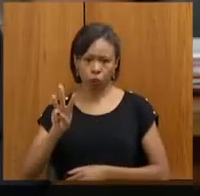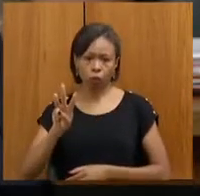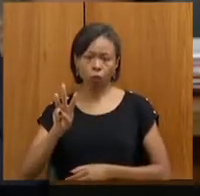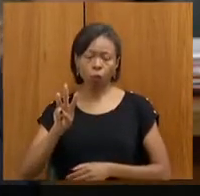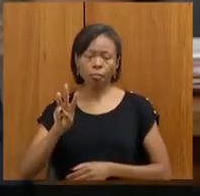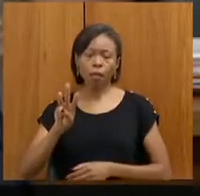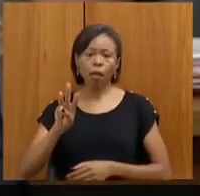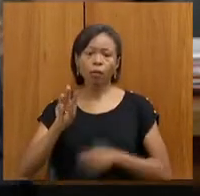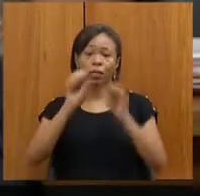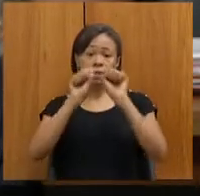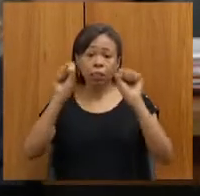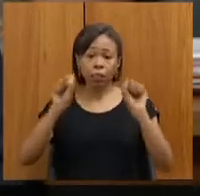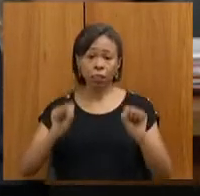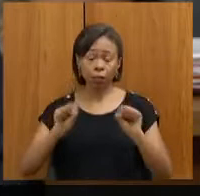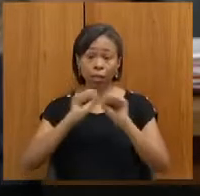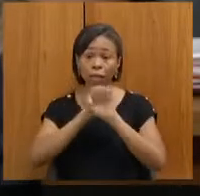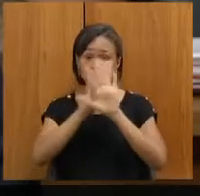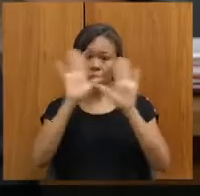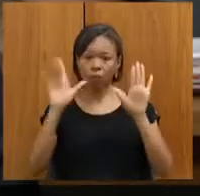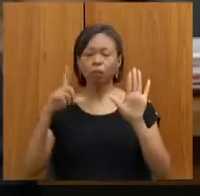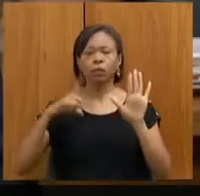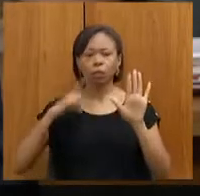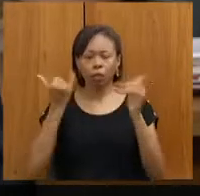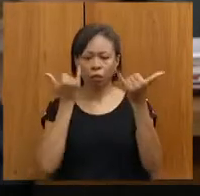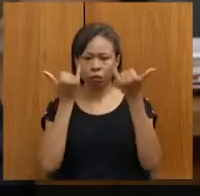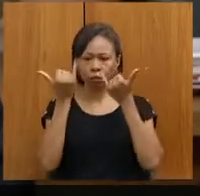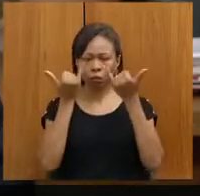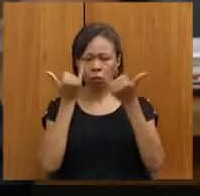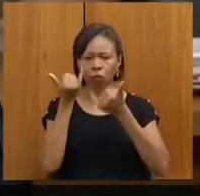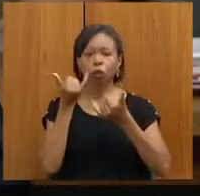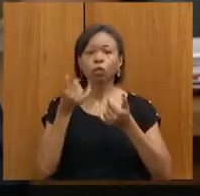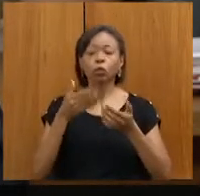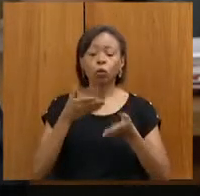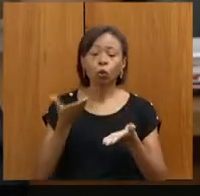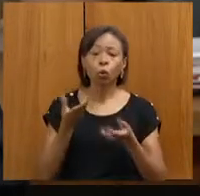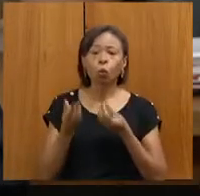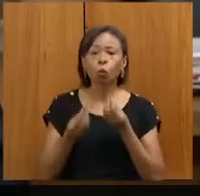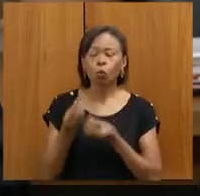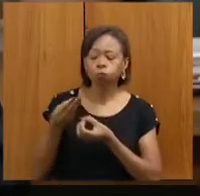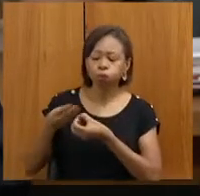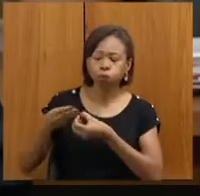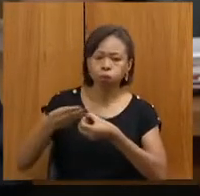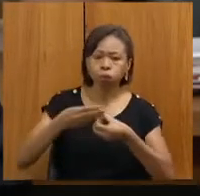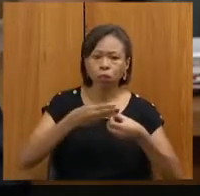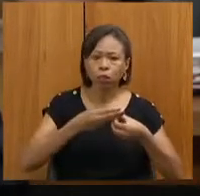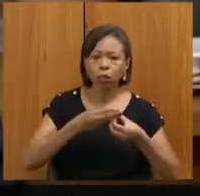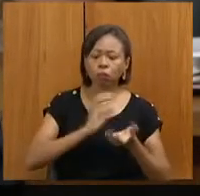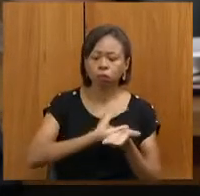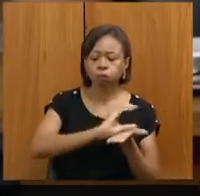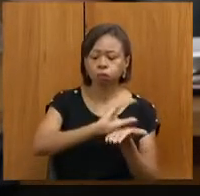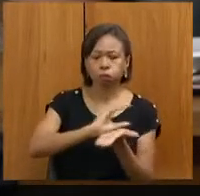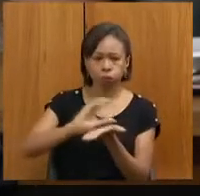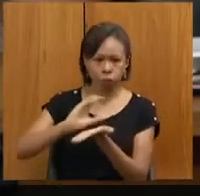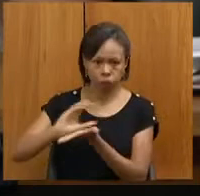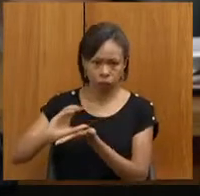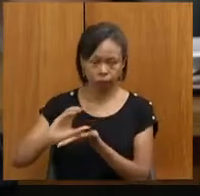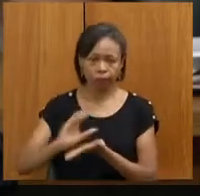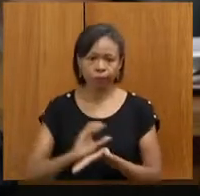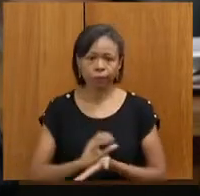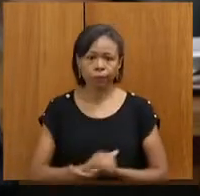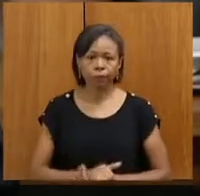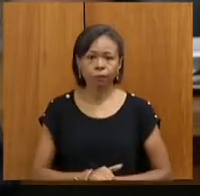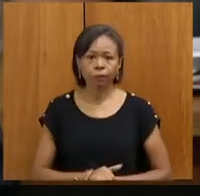objetivando dá acesso à informação a todos os municípios a fazer parte de como Qual a origem Como estão sendo feito próximo por